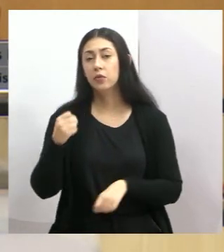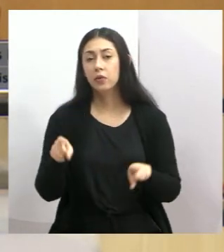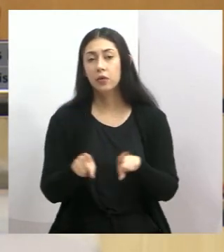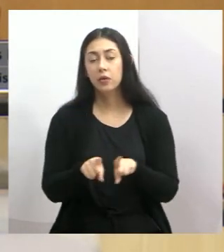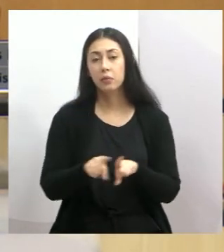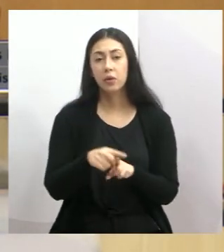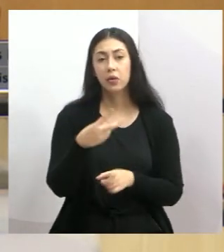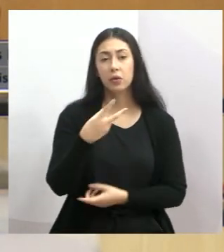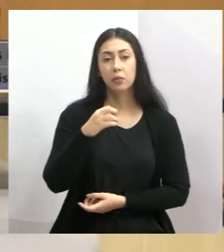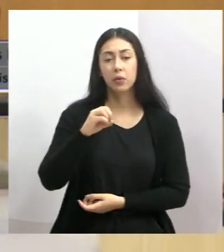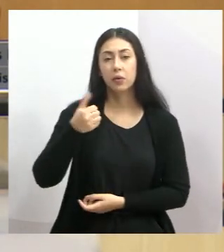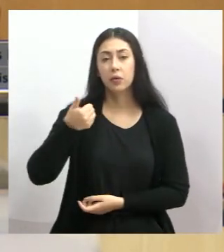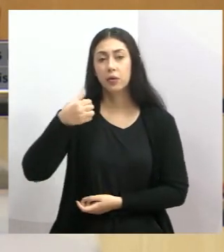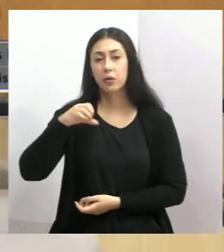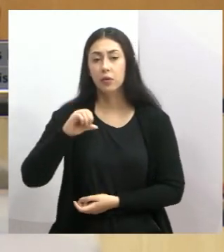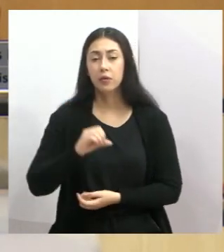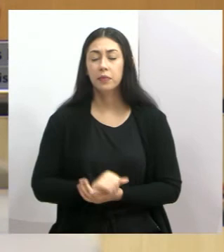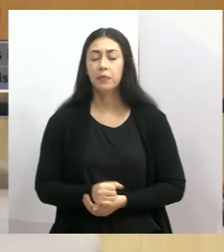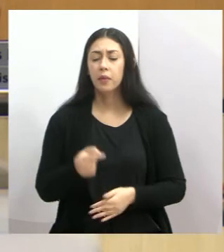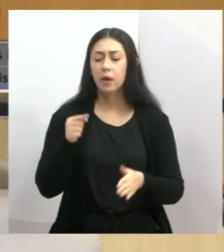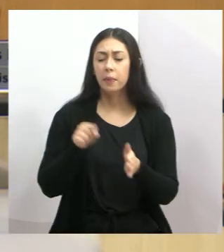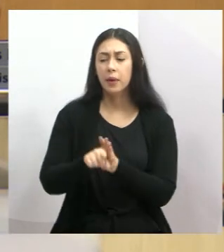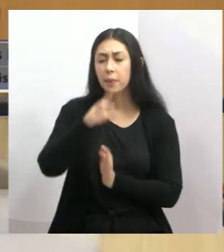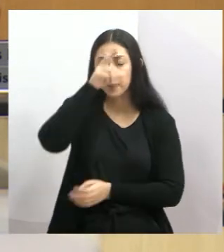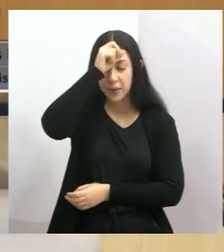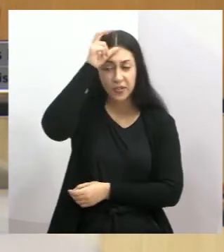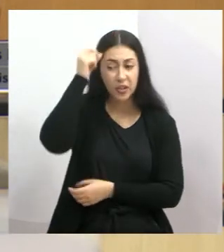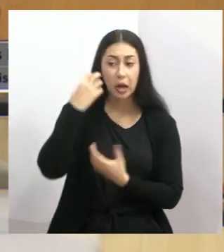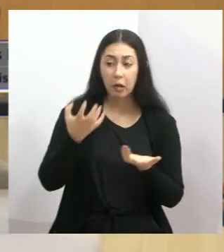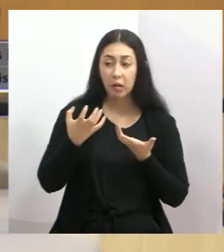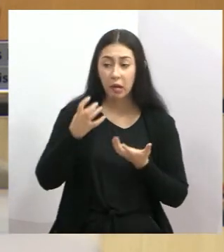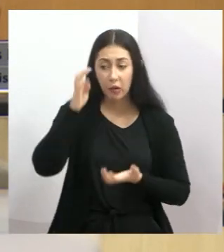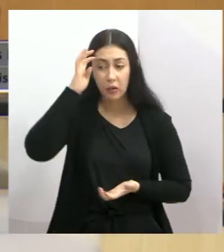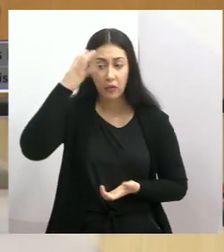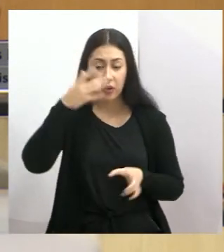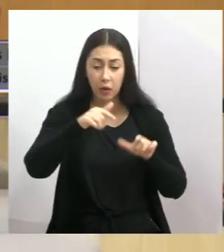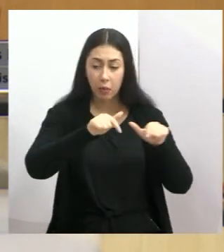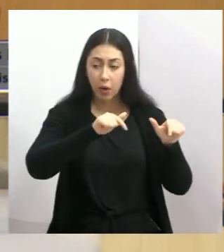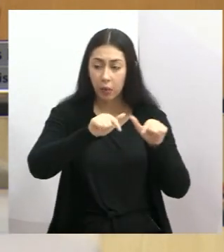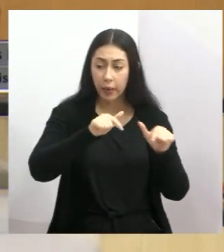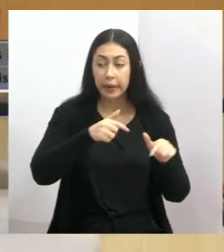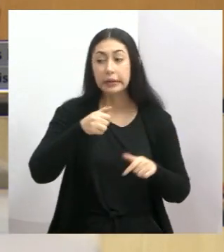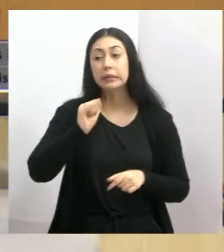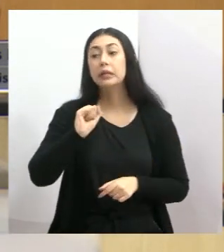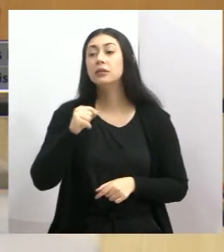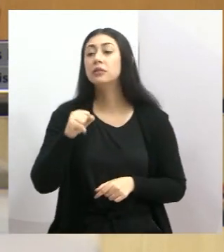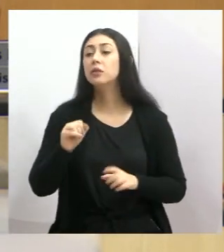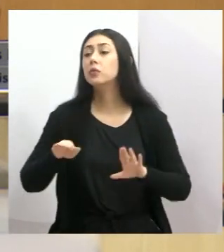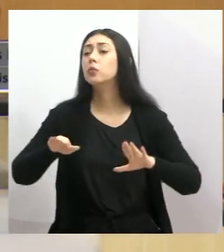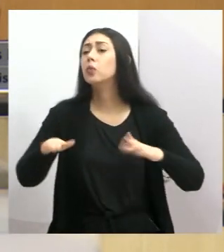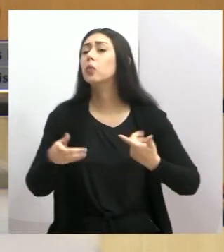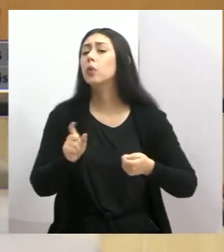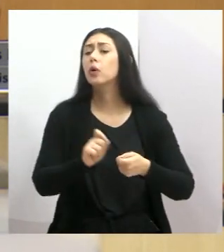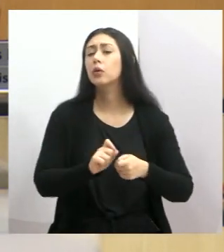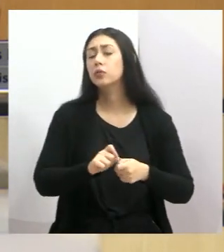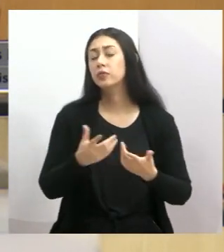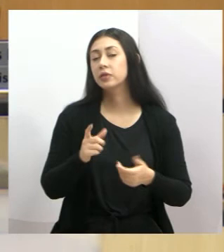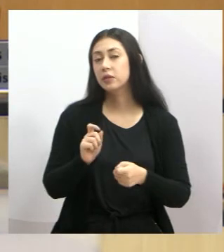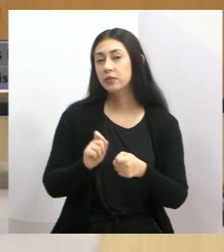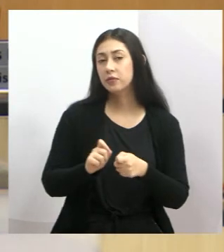necessário a prefeitura pretende realizar o serviço solicitado Em caso positivo Qual a data prevista